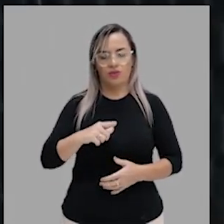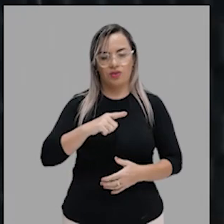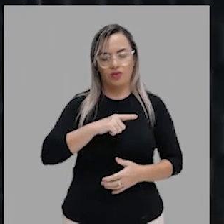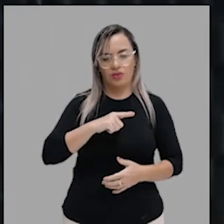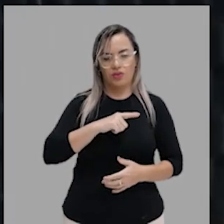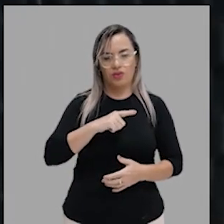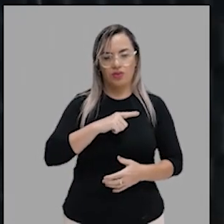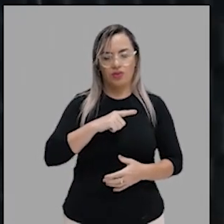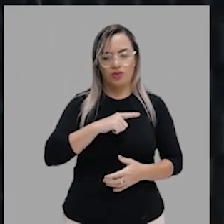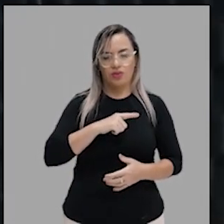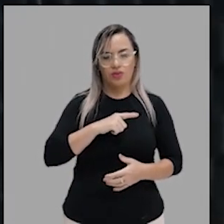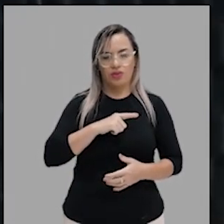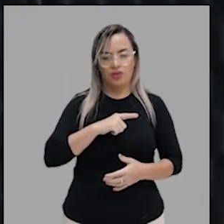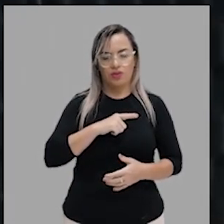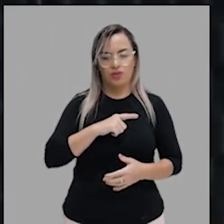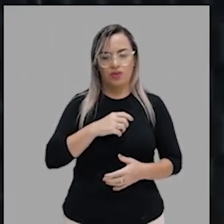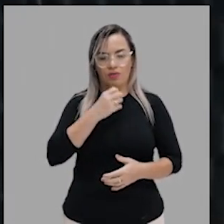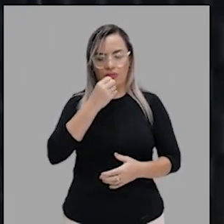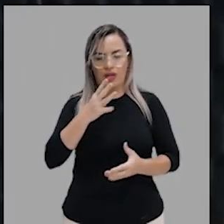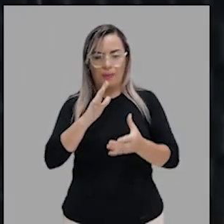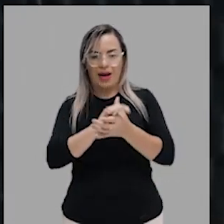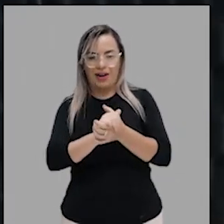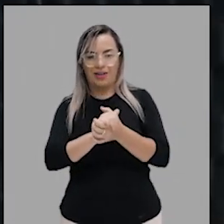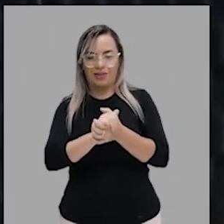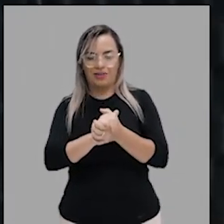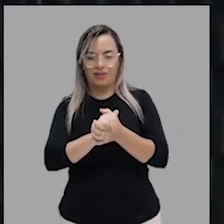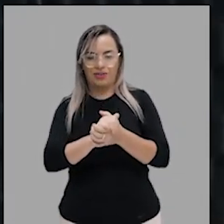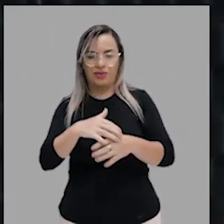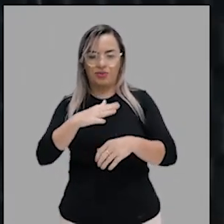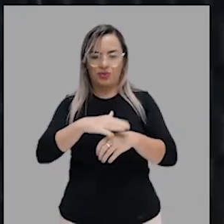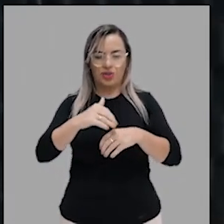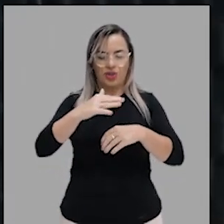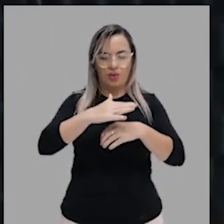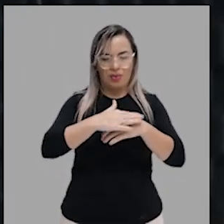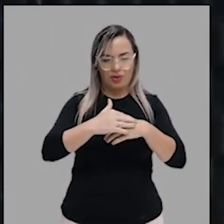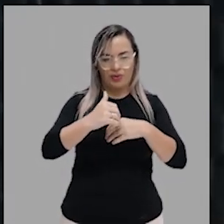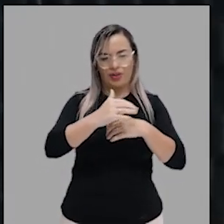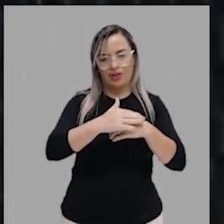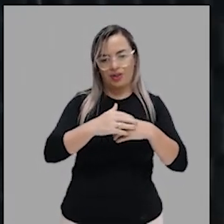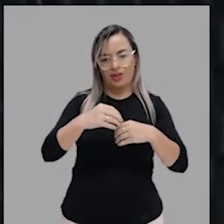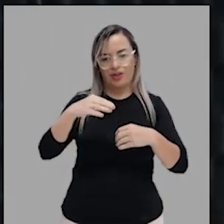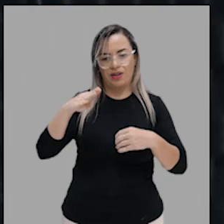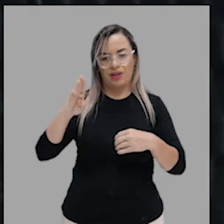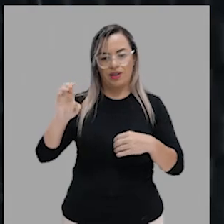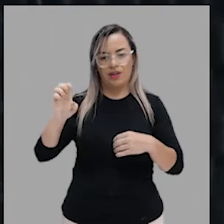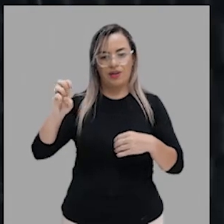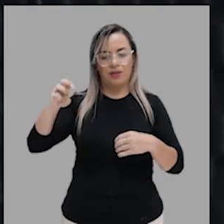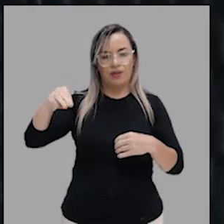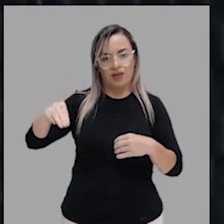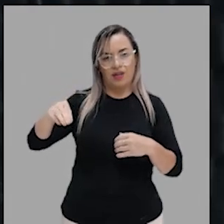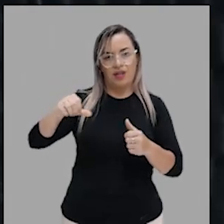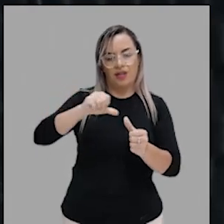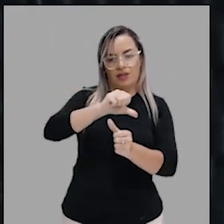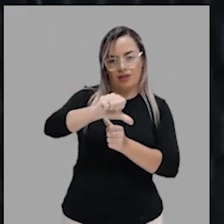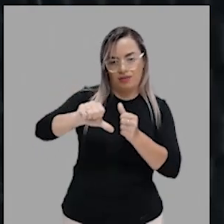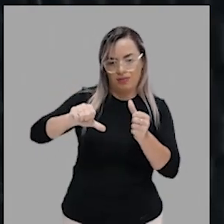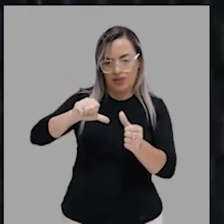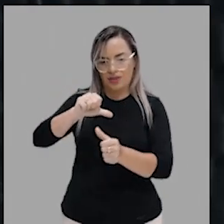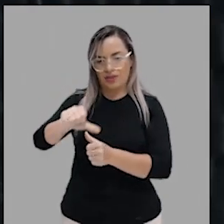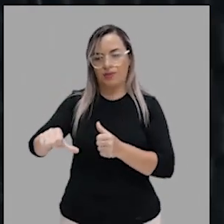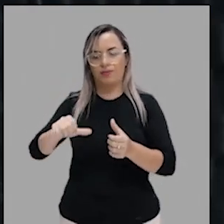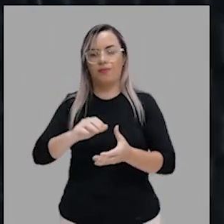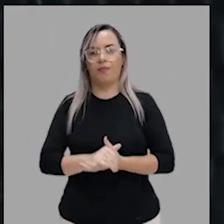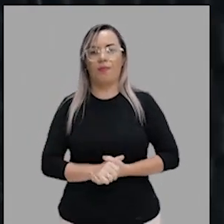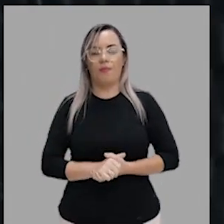Eu posso dizer que ele é o meu bem. Esse meu bem também é diferente desse bem aqui, certo? Esse bem aqui é no sentido